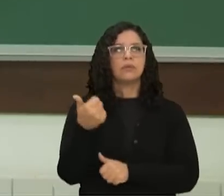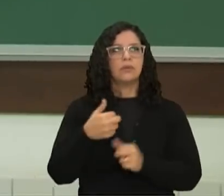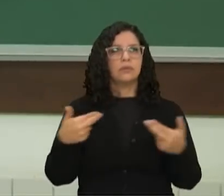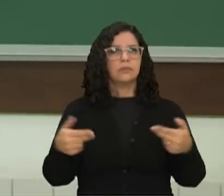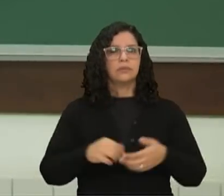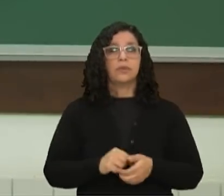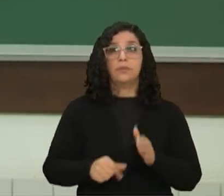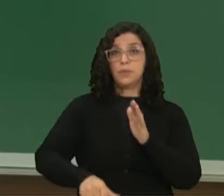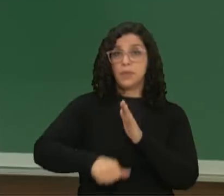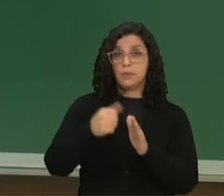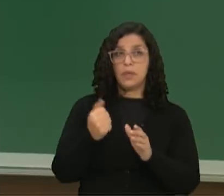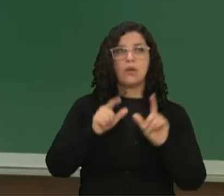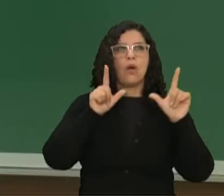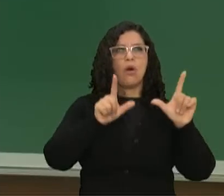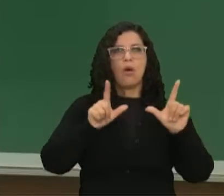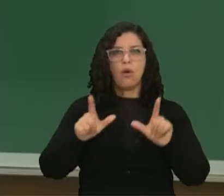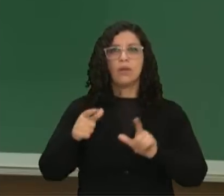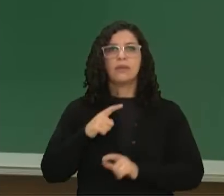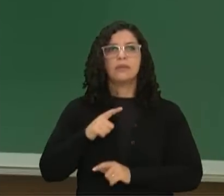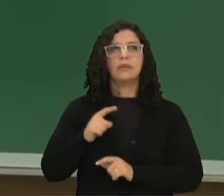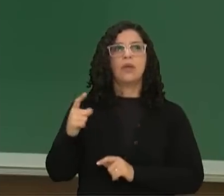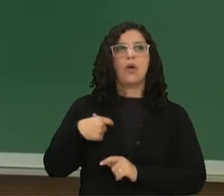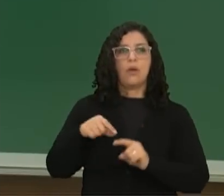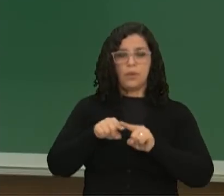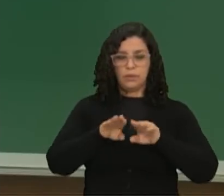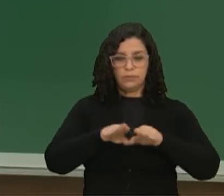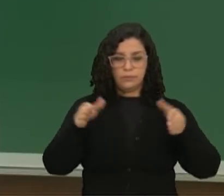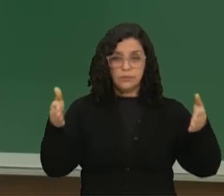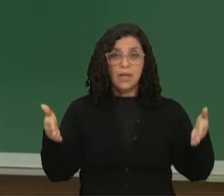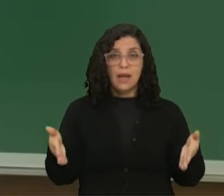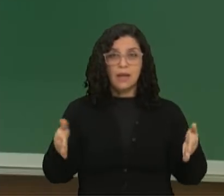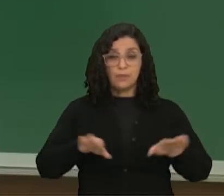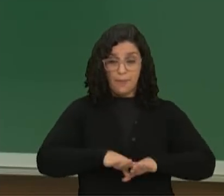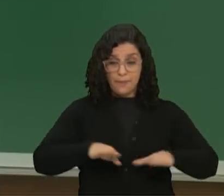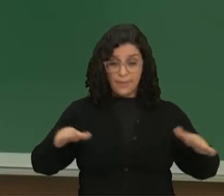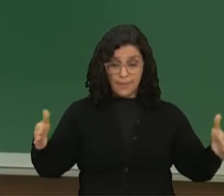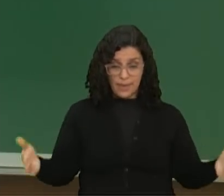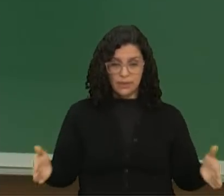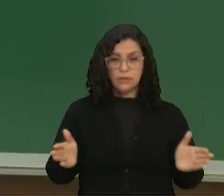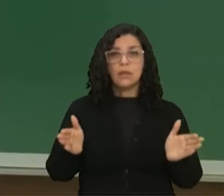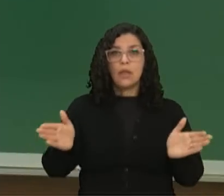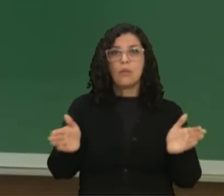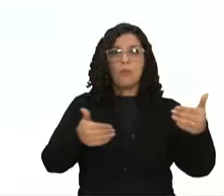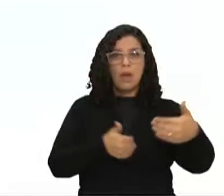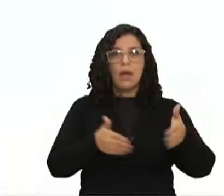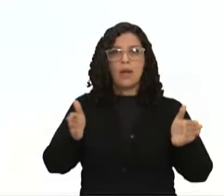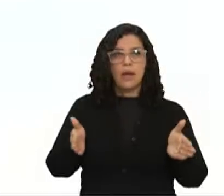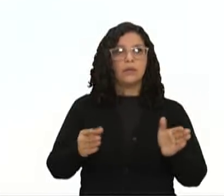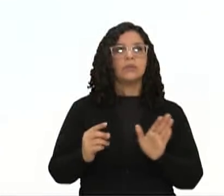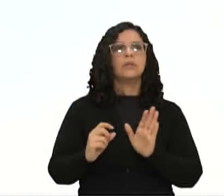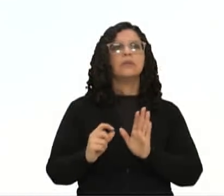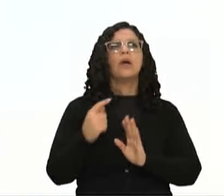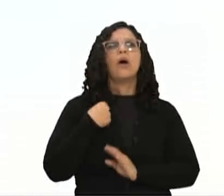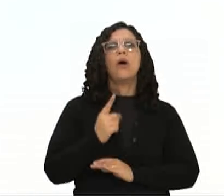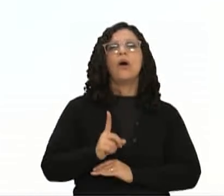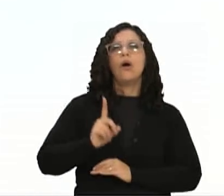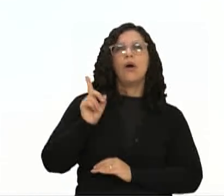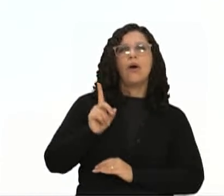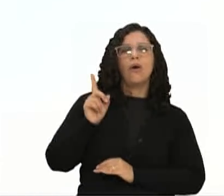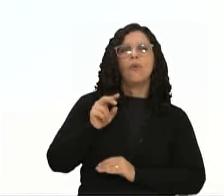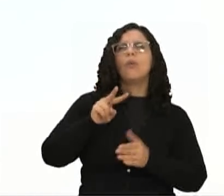lá, primeiro começando com as imagens, a gente tem uma caixa em cima da mesa, e essa caixa está escrito assim, ó,